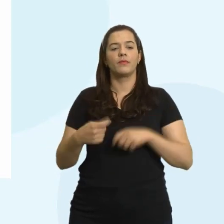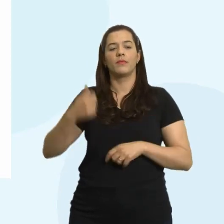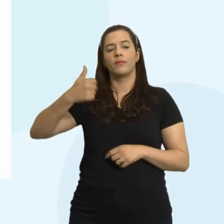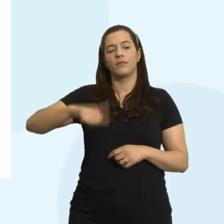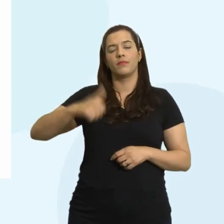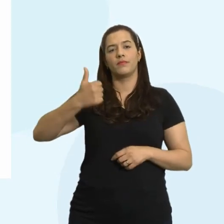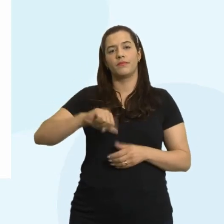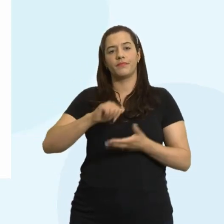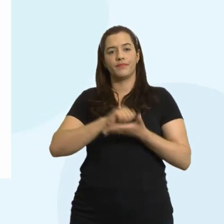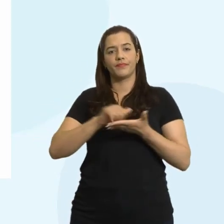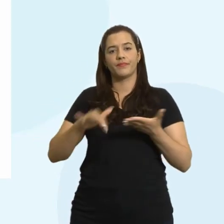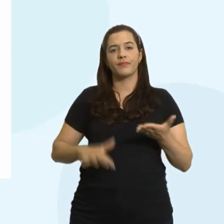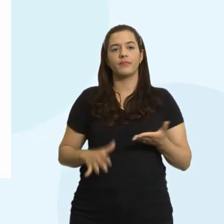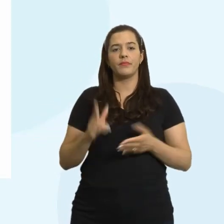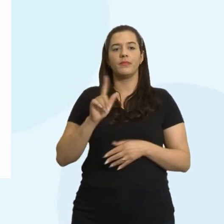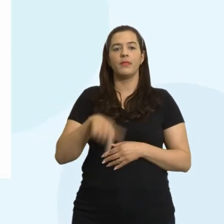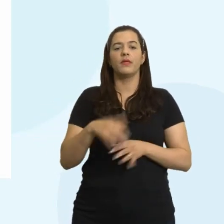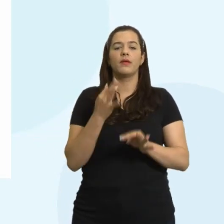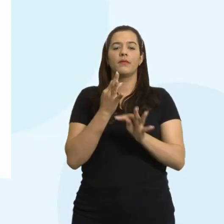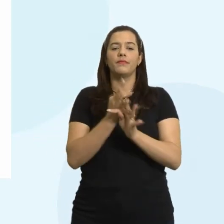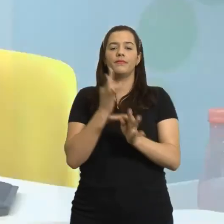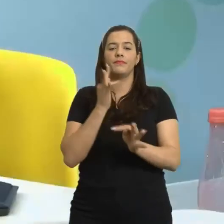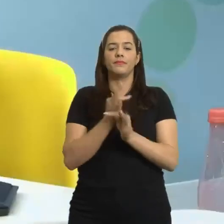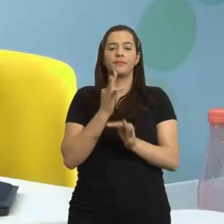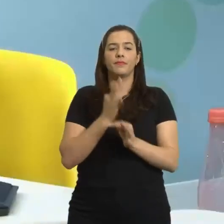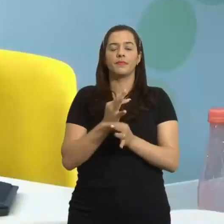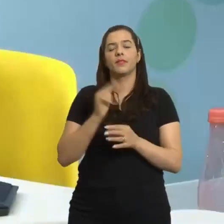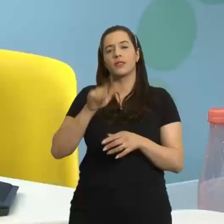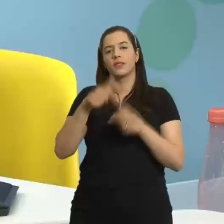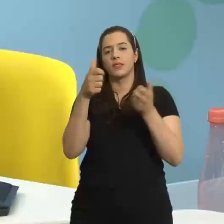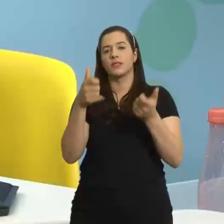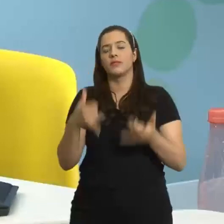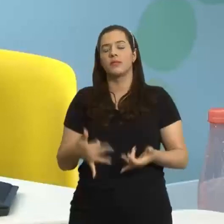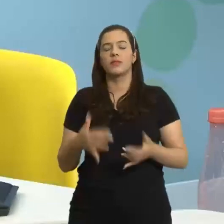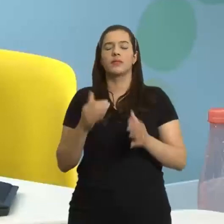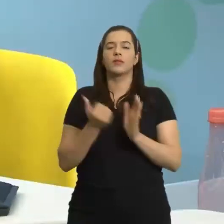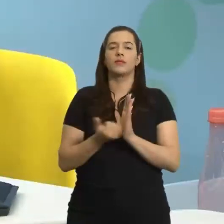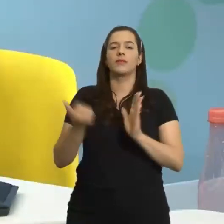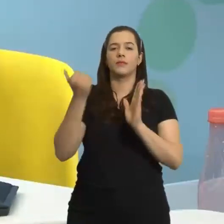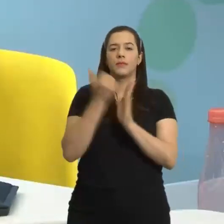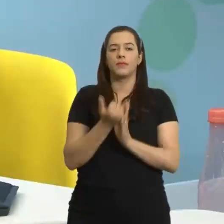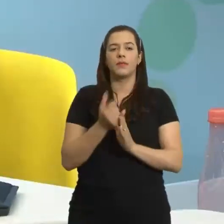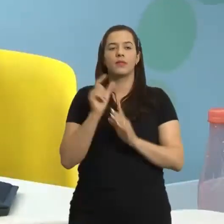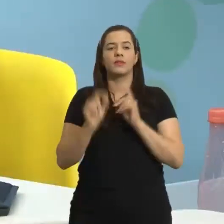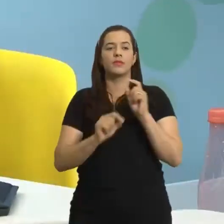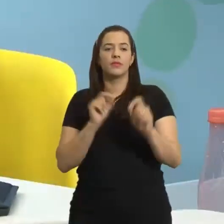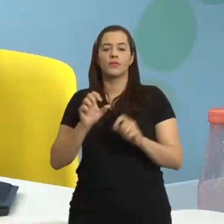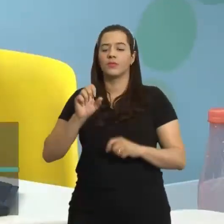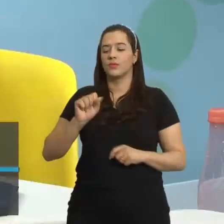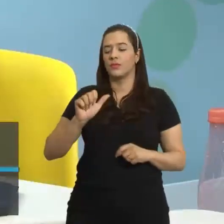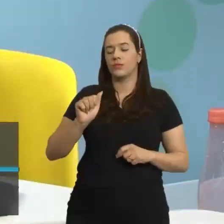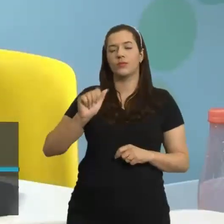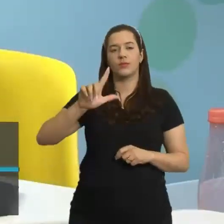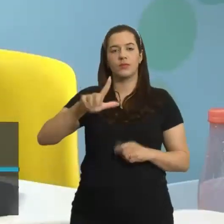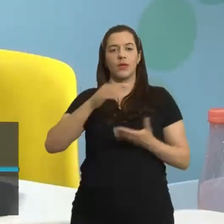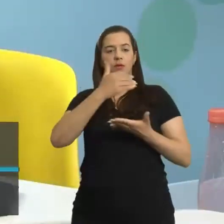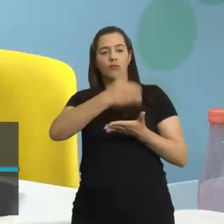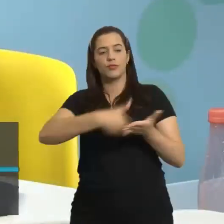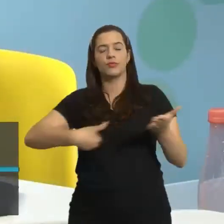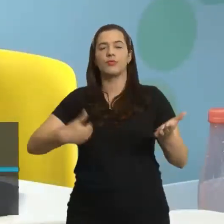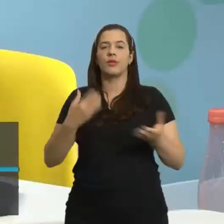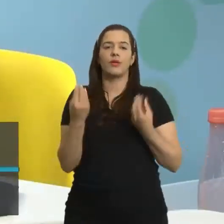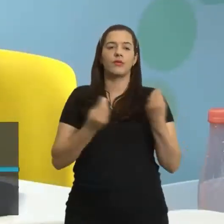uma atividade de física que fala um pouquinho também sobre a questão de retirar o sal do